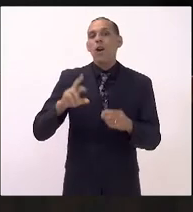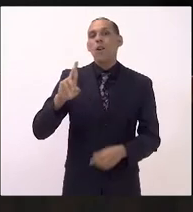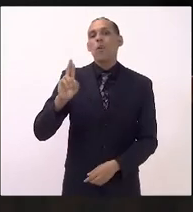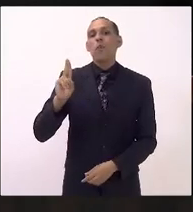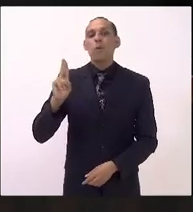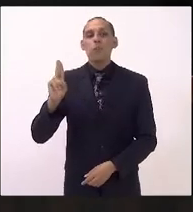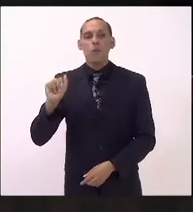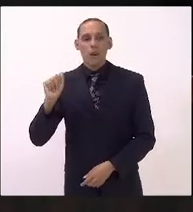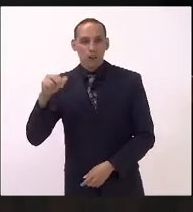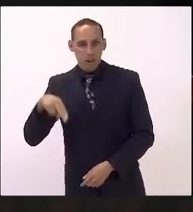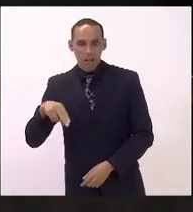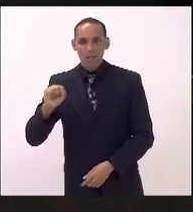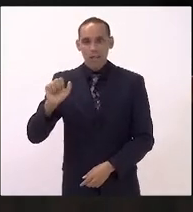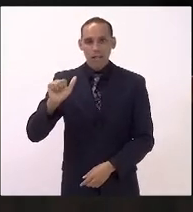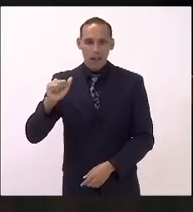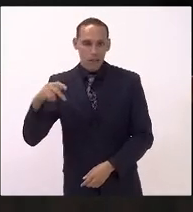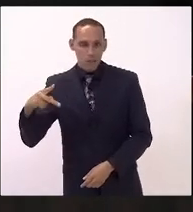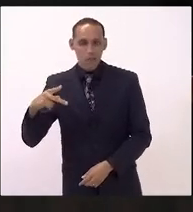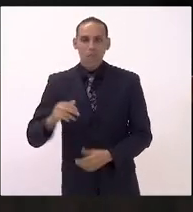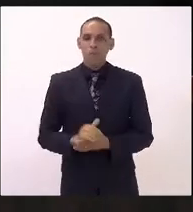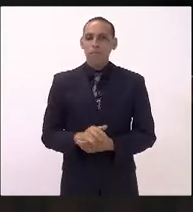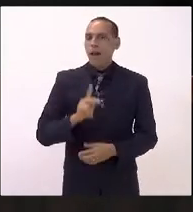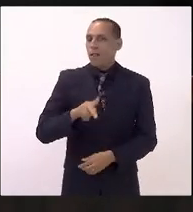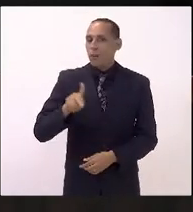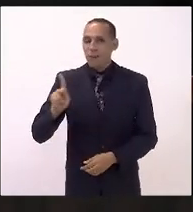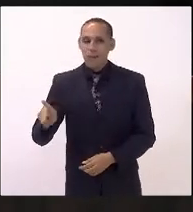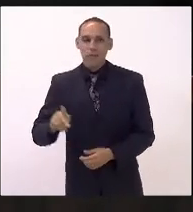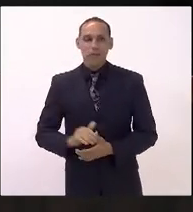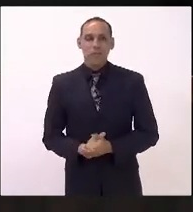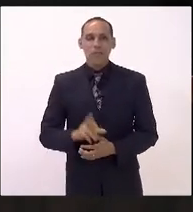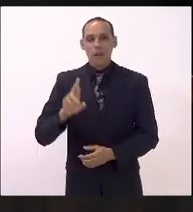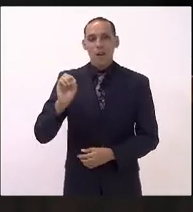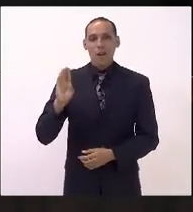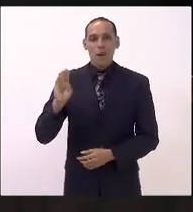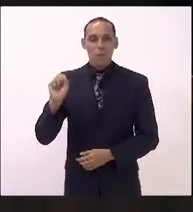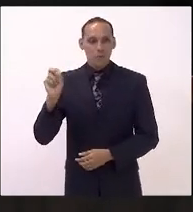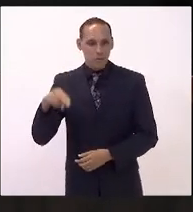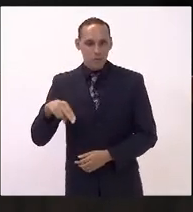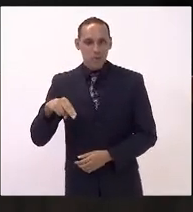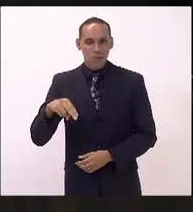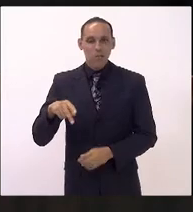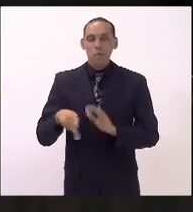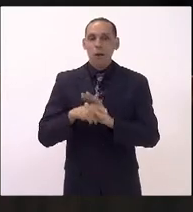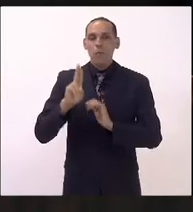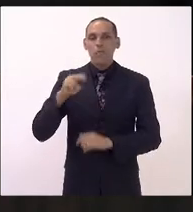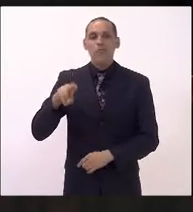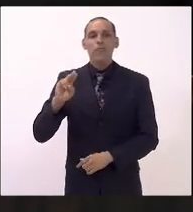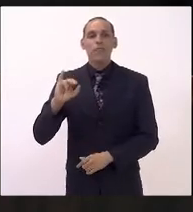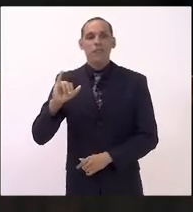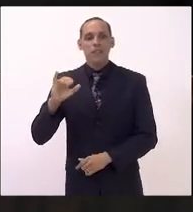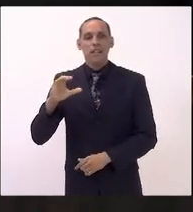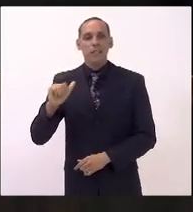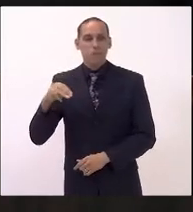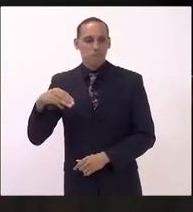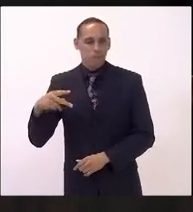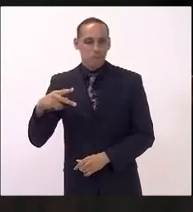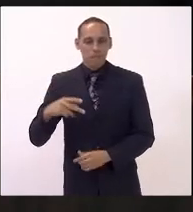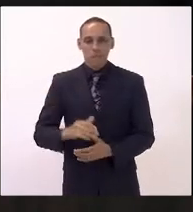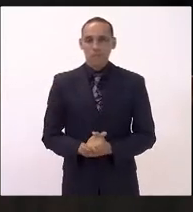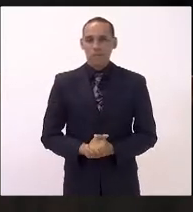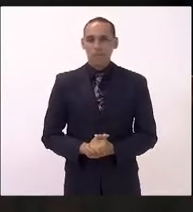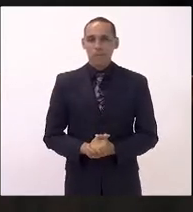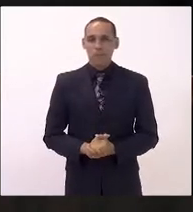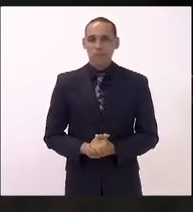Muniz Pinheiro, do CEAP, do professor Robson Martins, da Unicamp,